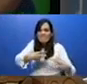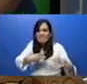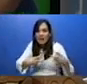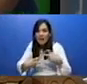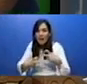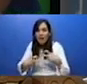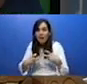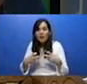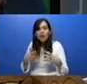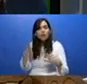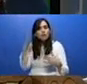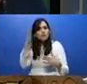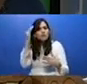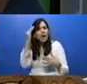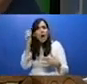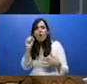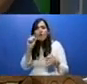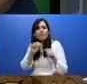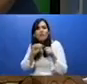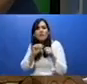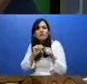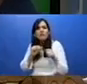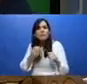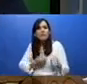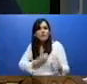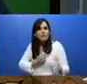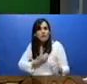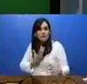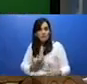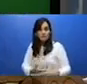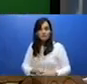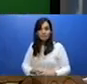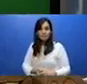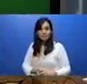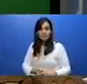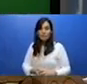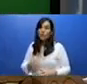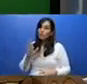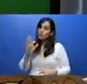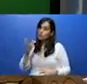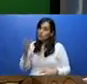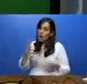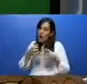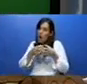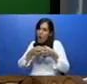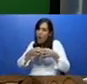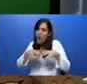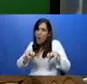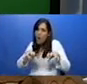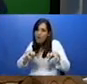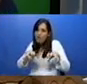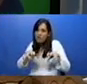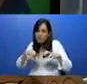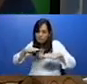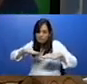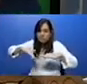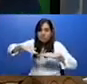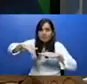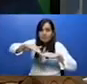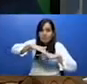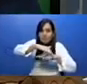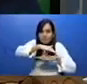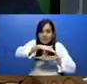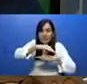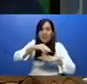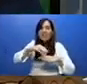que o animal possuía para sobreviver, tá? Já os ovos fossilizados permitiram